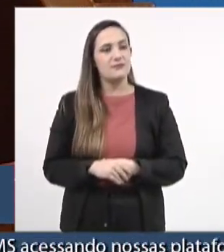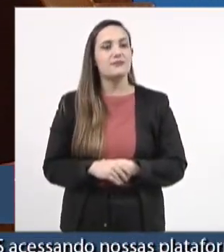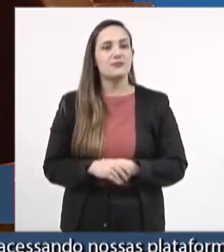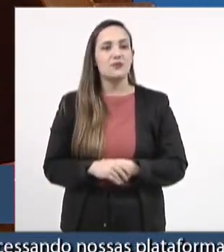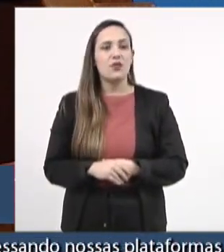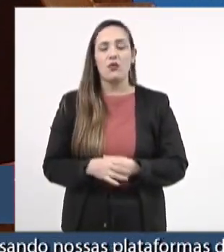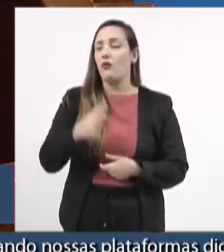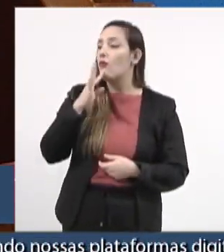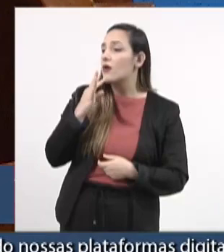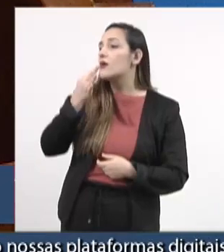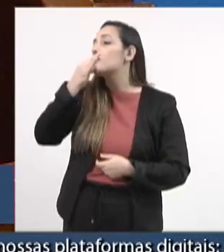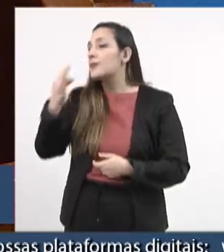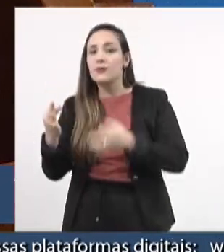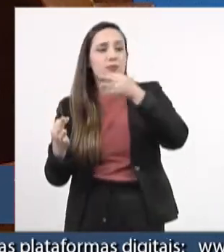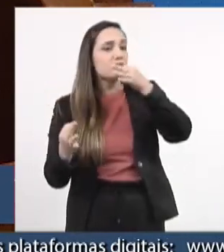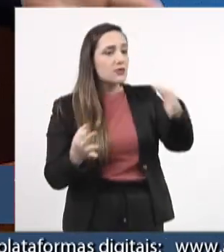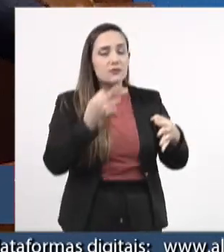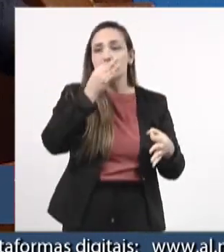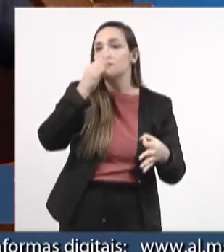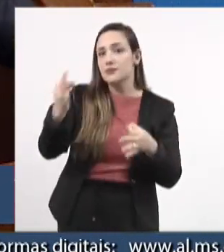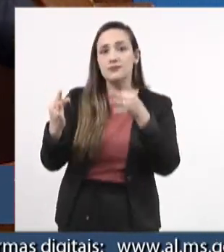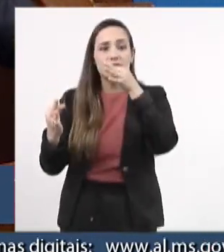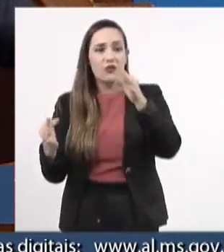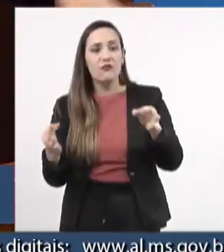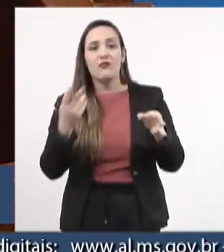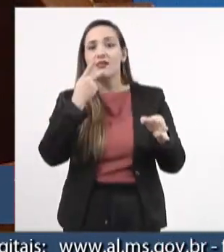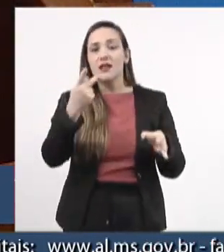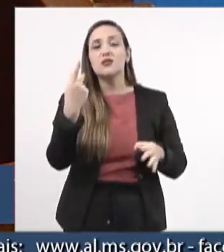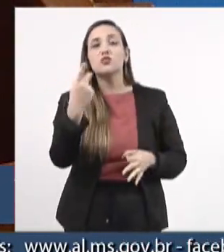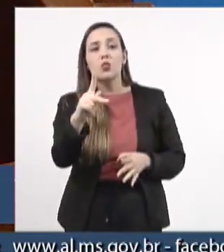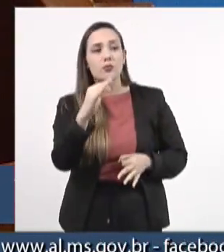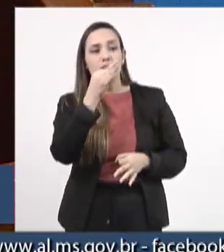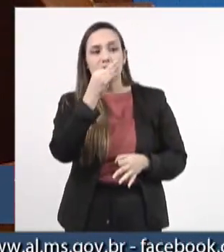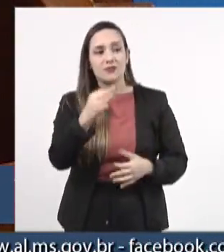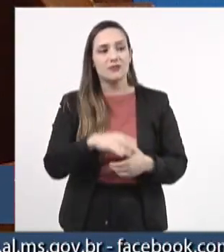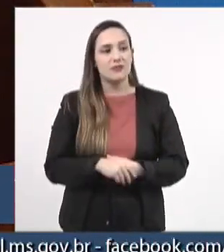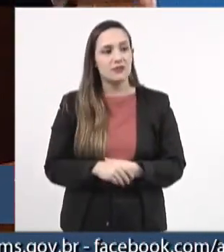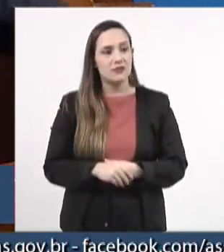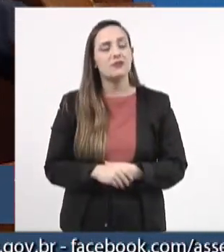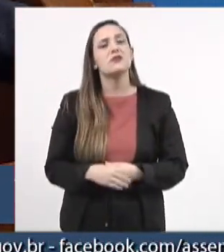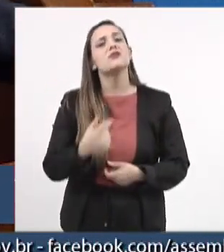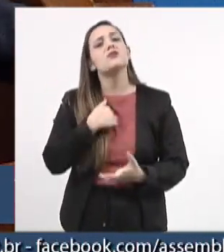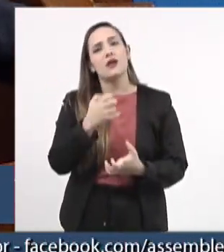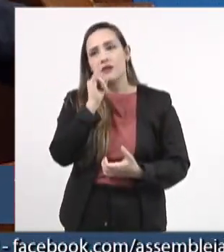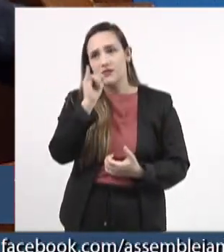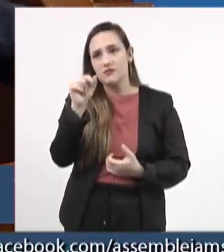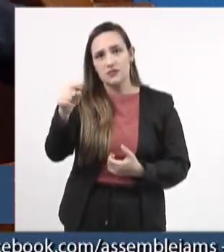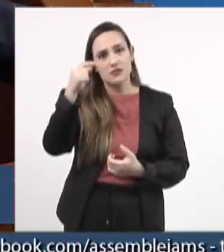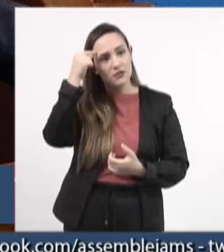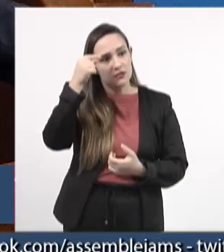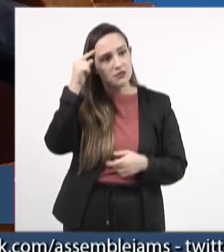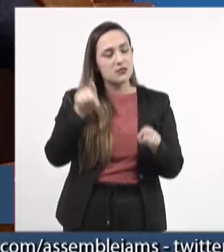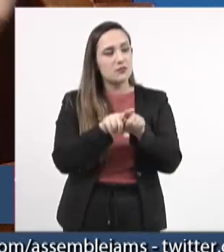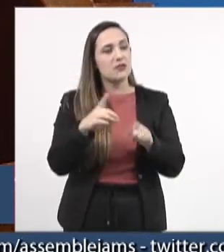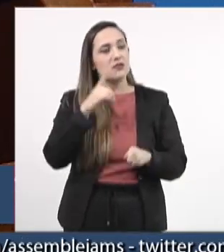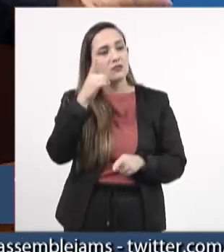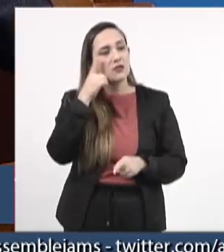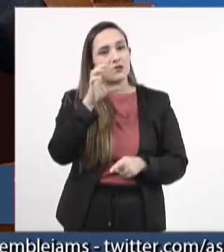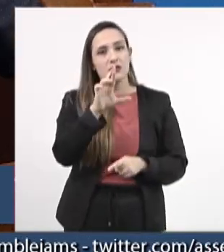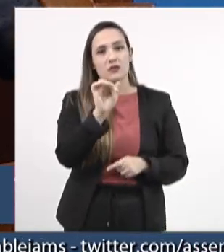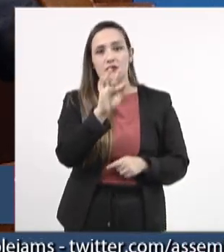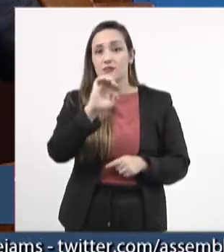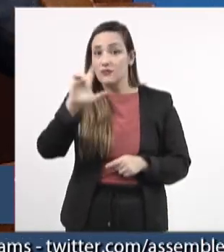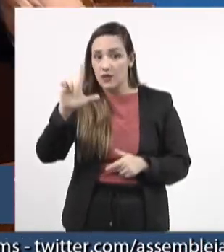várias opiniões e formar a sua opinião. Agora, eu queria dizer uma coisa, deputado Zé Teixeira, deputado Rafael Tavares, vocês que